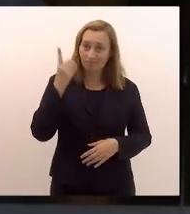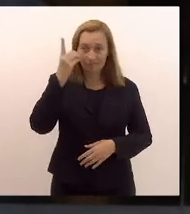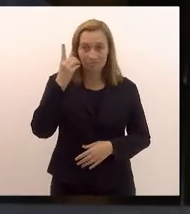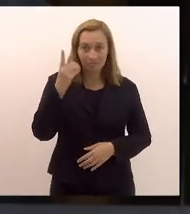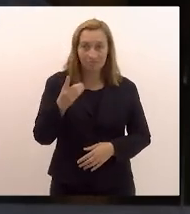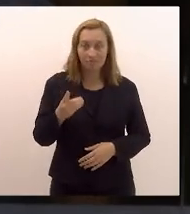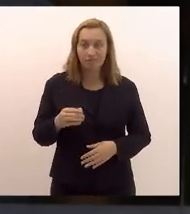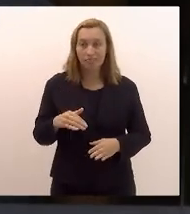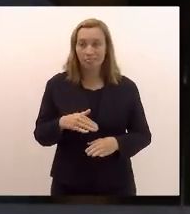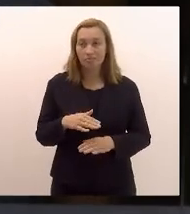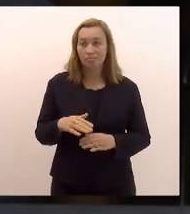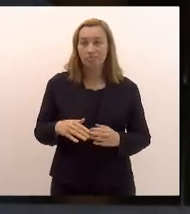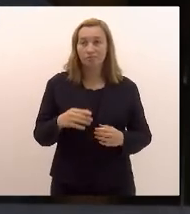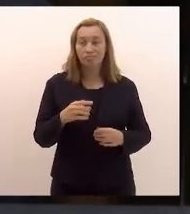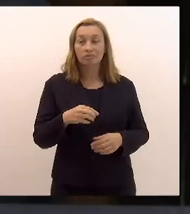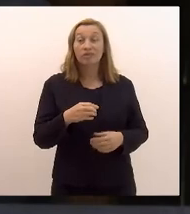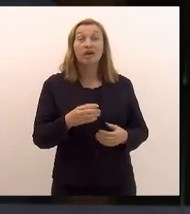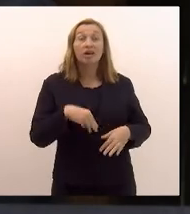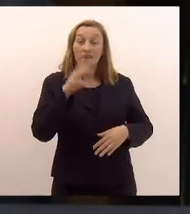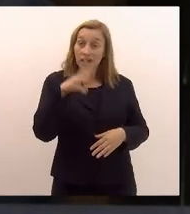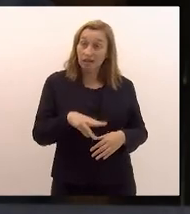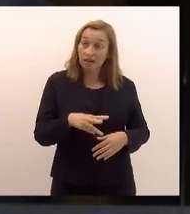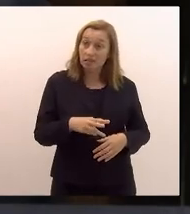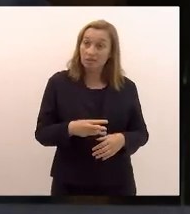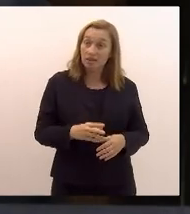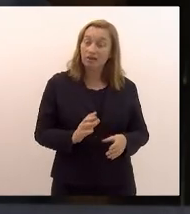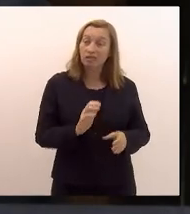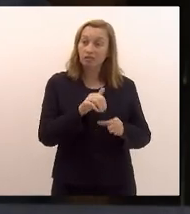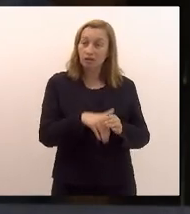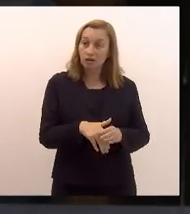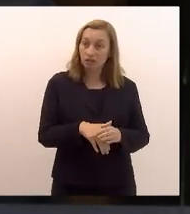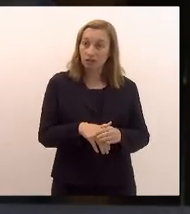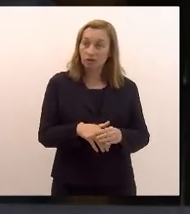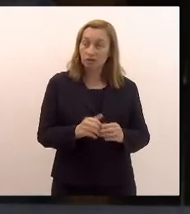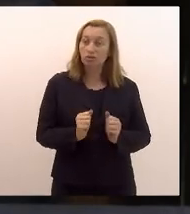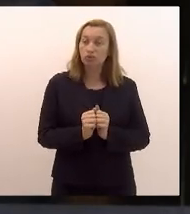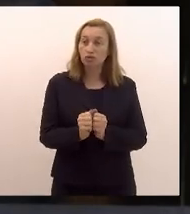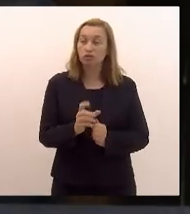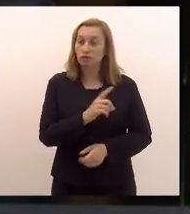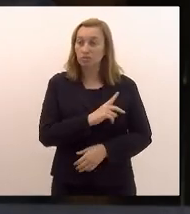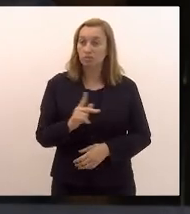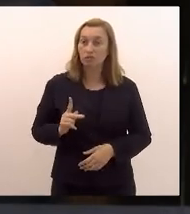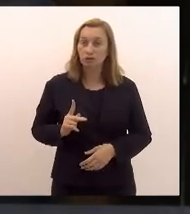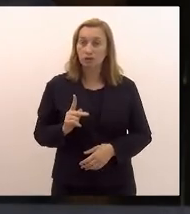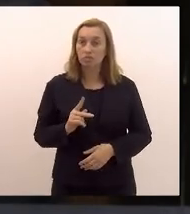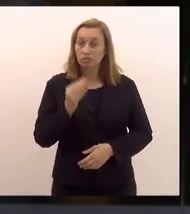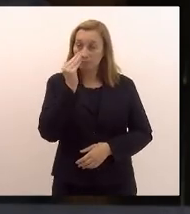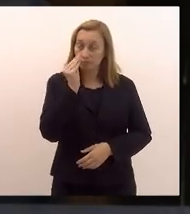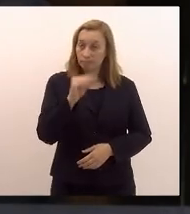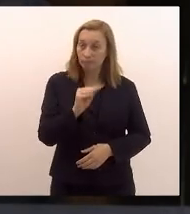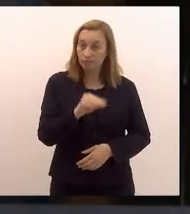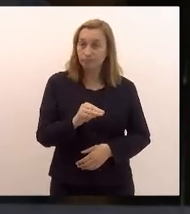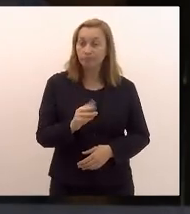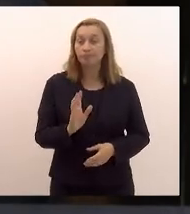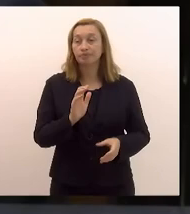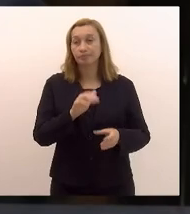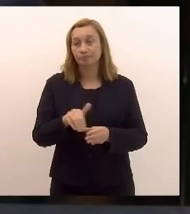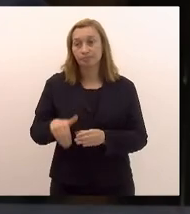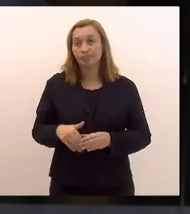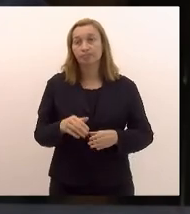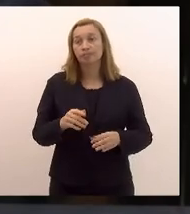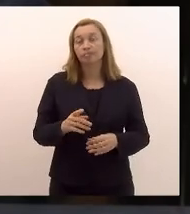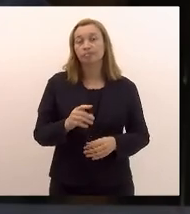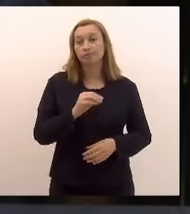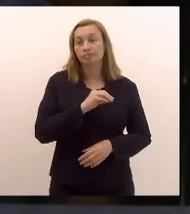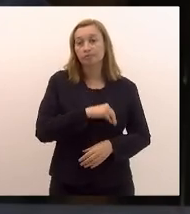acho que o pessoal tava havaiano quem tava voltando a favor e garantir os direitos eu já tinha vivido isso aqui a gente votou a favor do aumento do salário dos